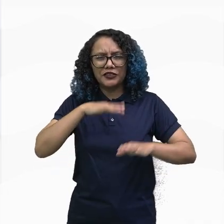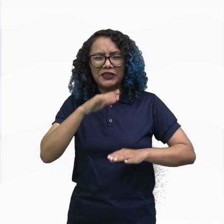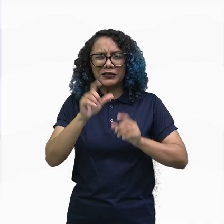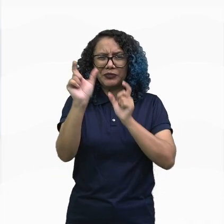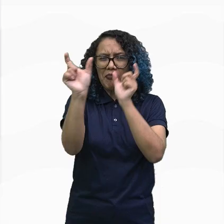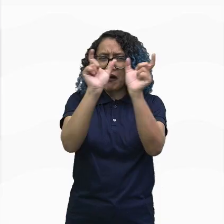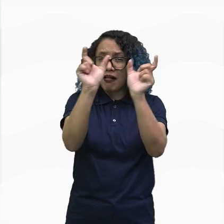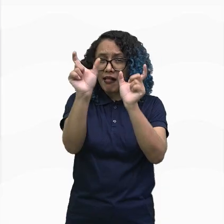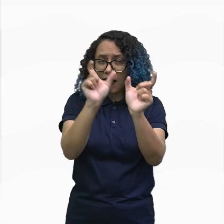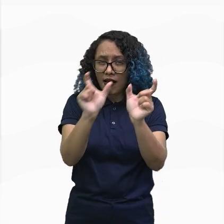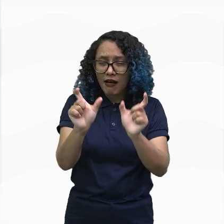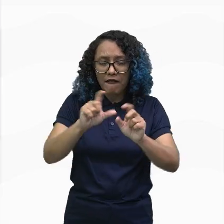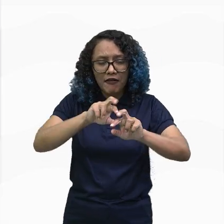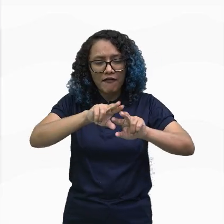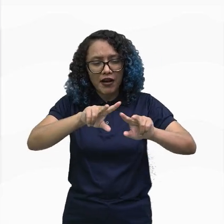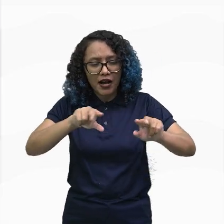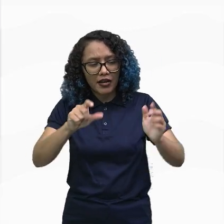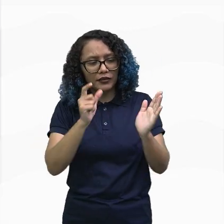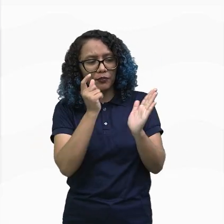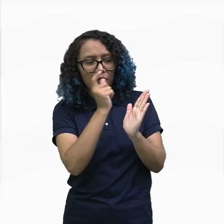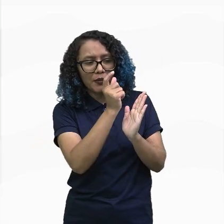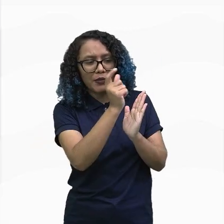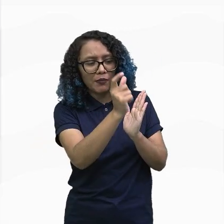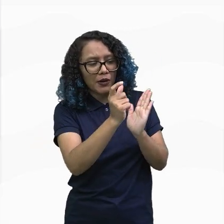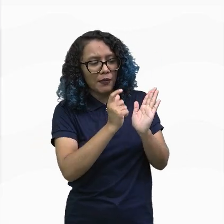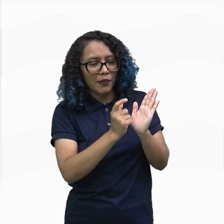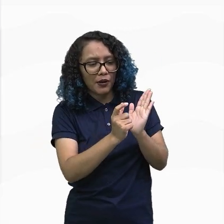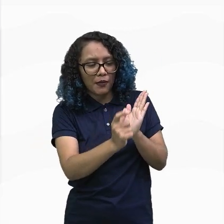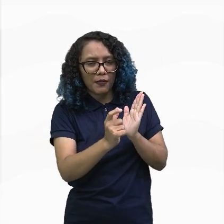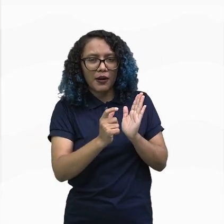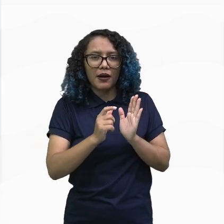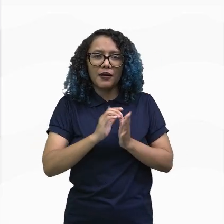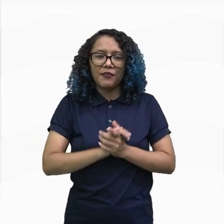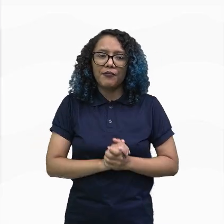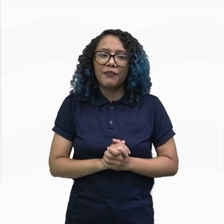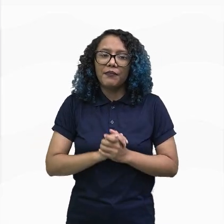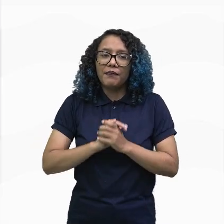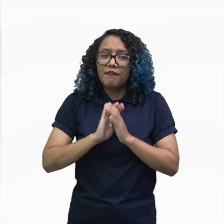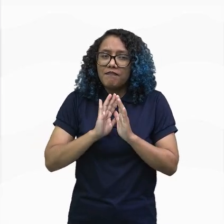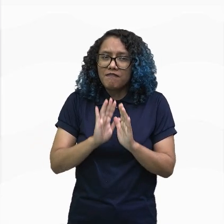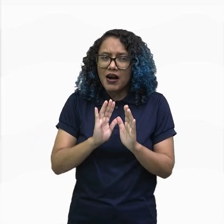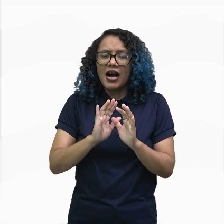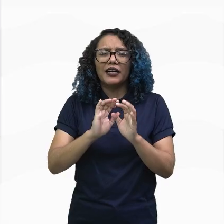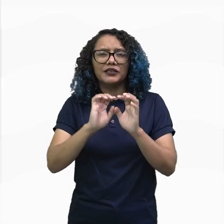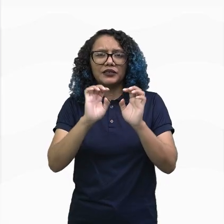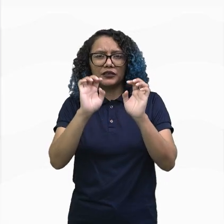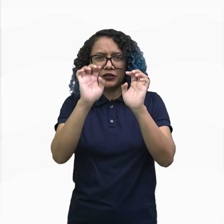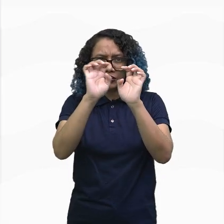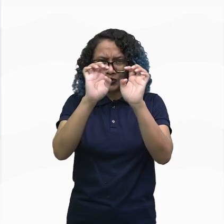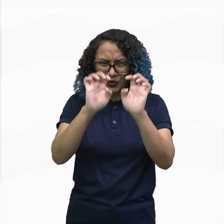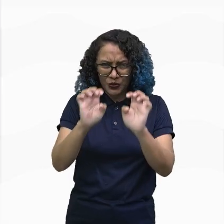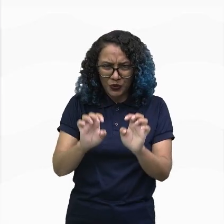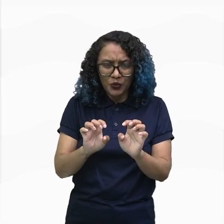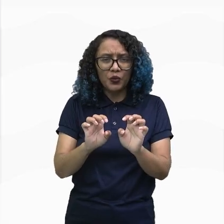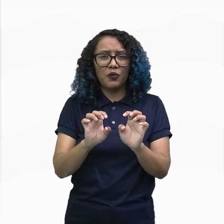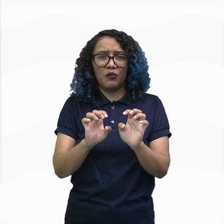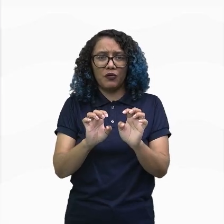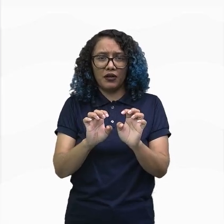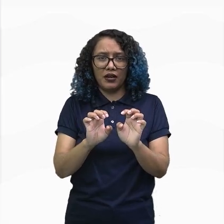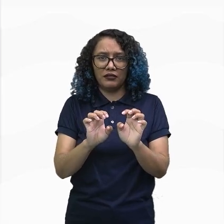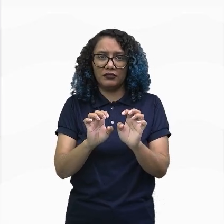de palavras, né, que não está bem estruturada, que vai ser um texto, não. Tem que